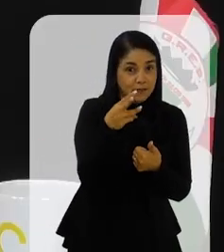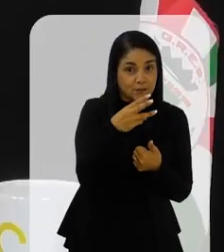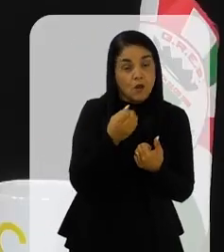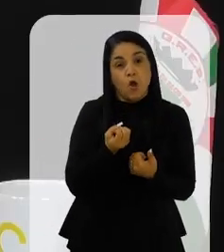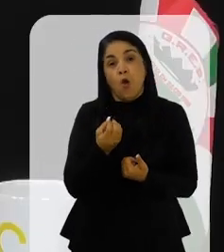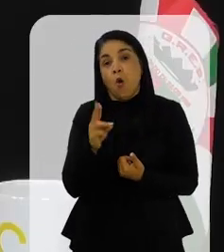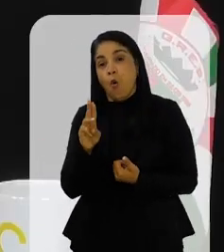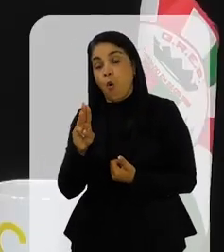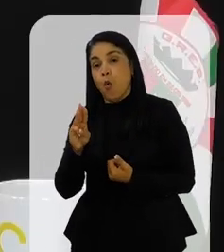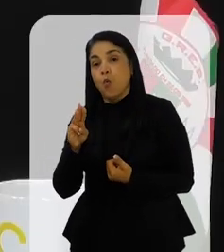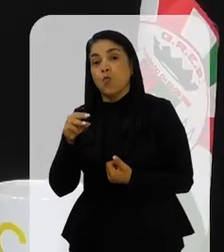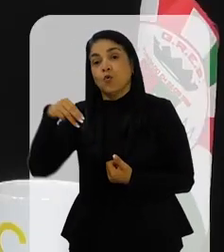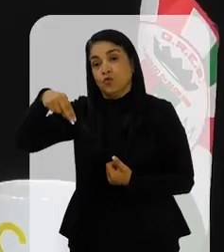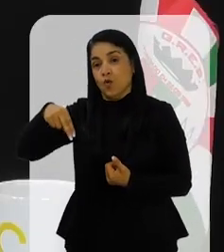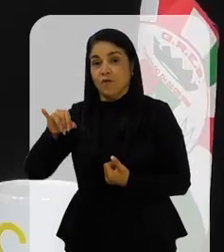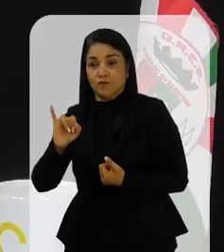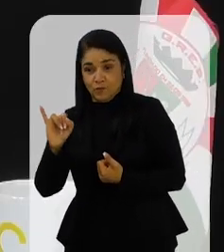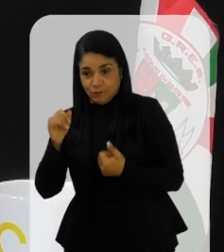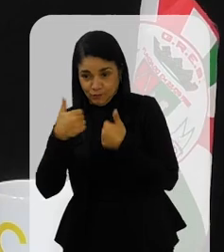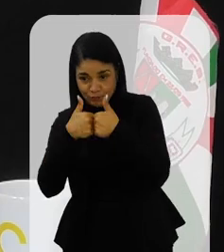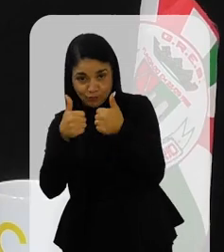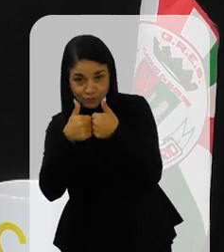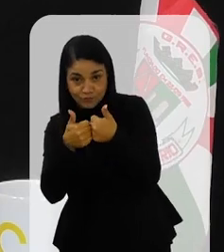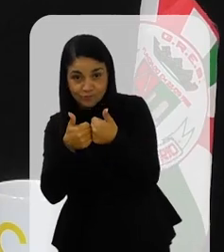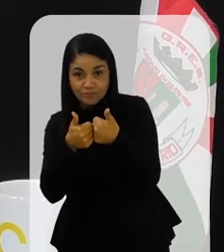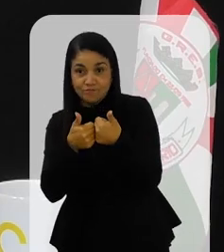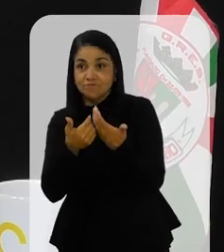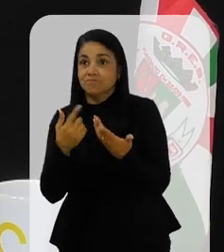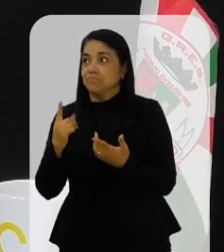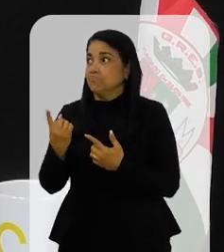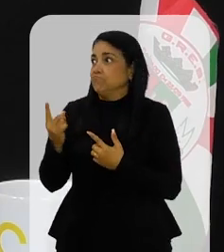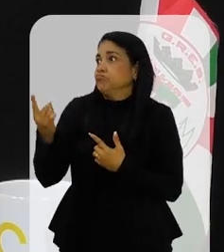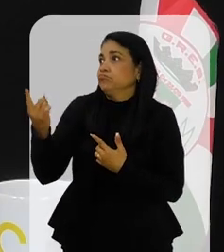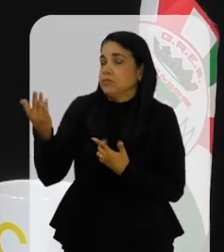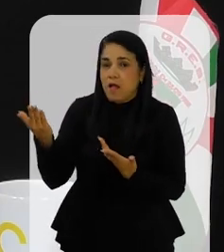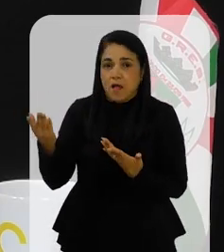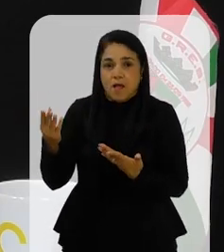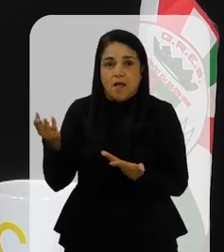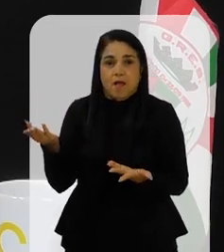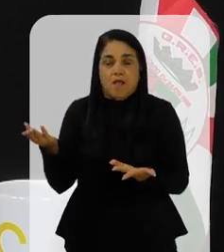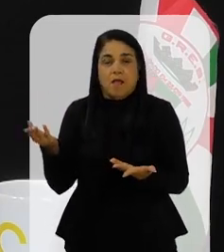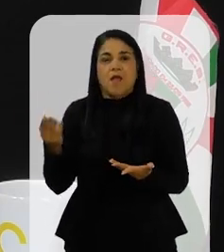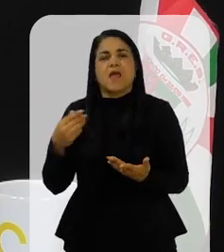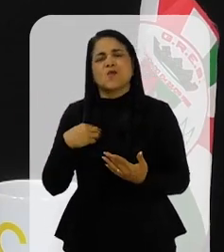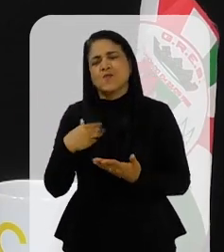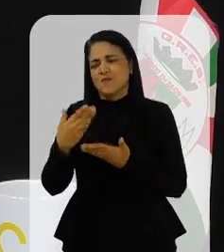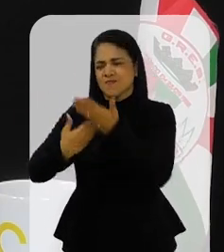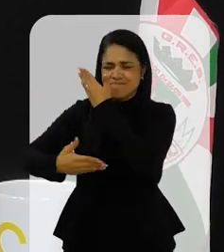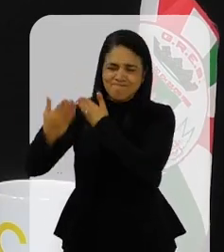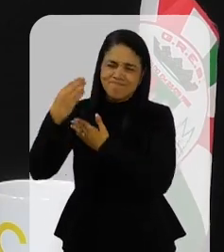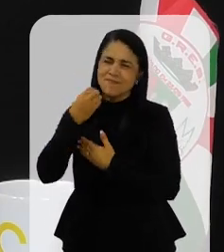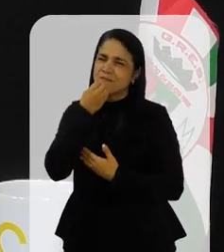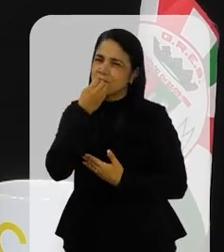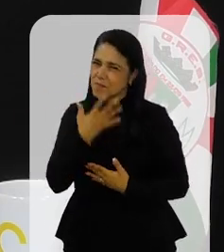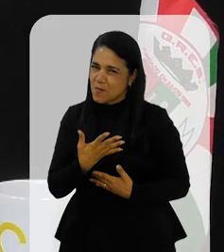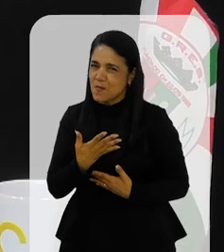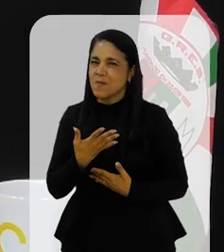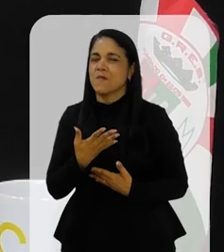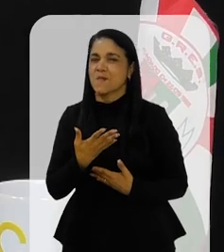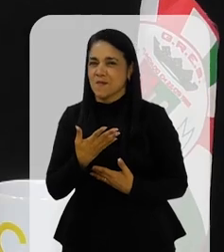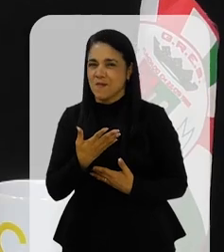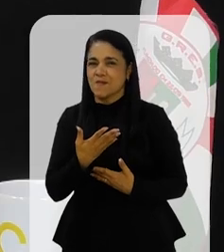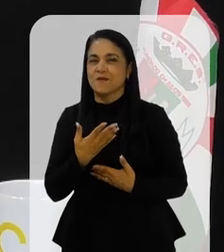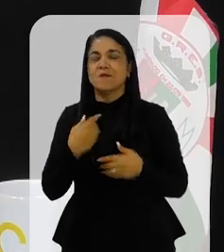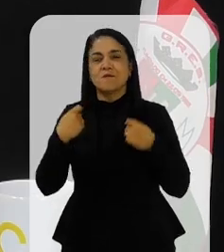senão no Cascadura Nova Iguaçu. Pegando em Madureira, Mas era uma época boa, né? Que a